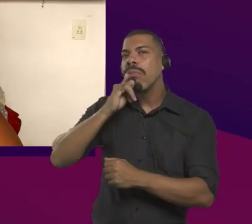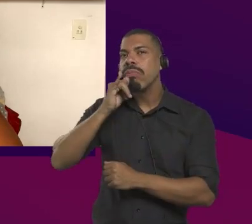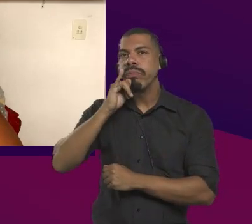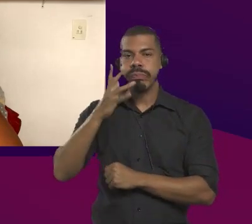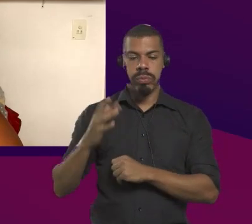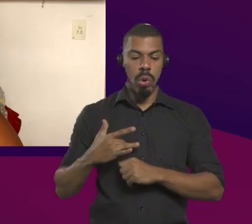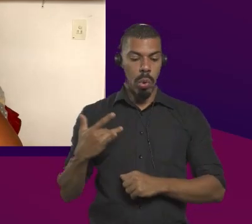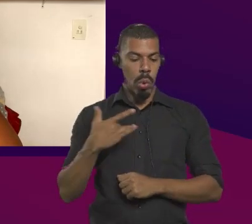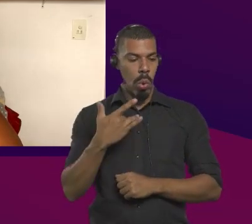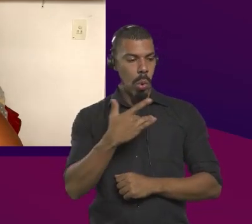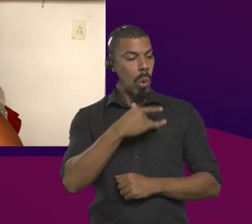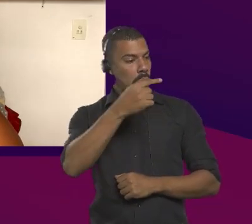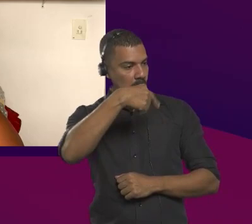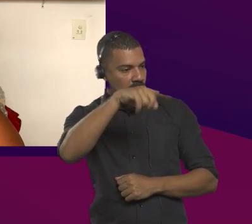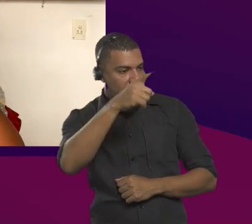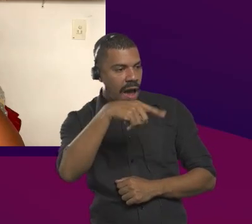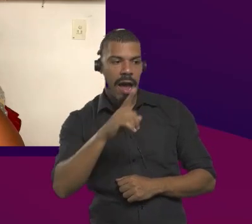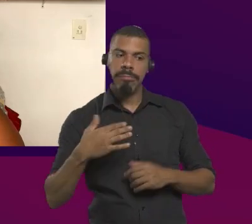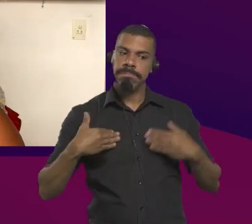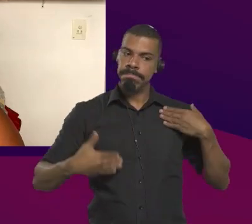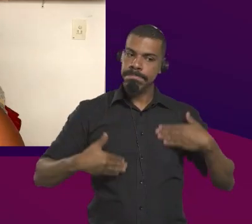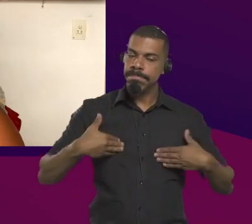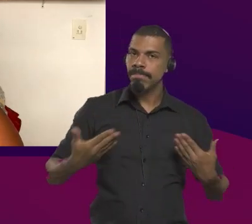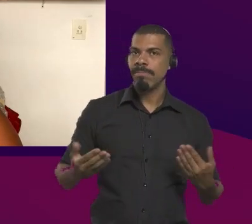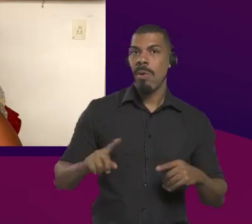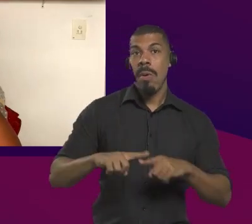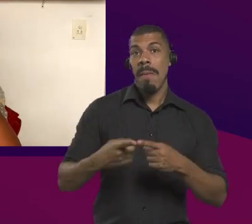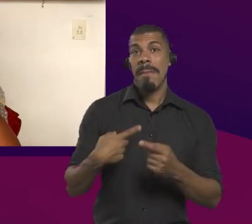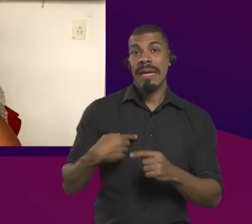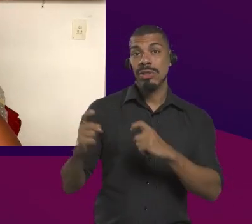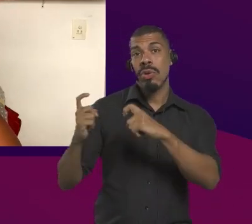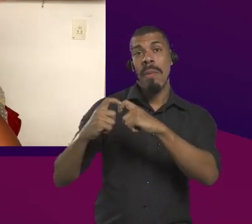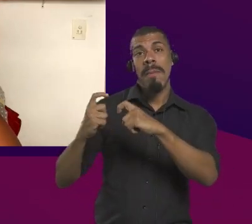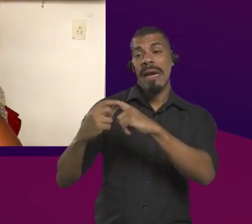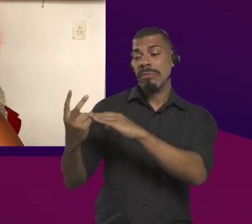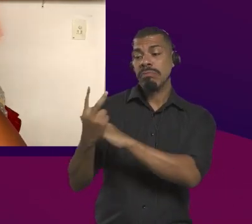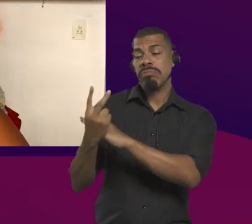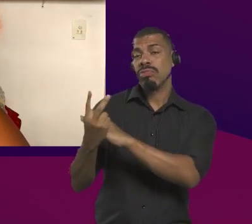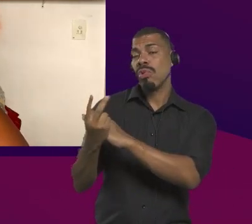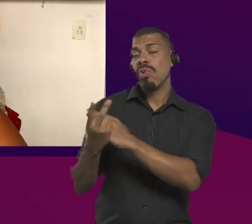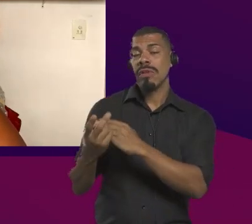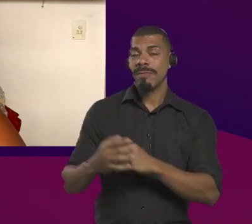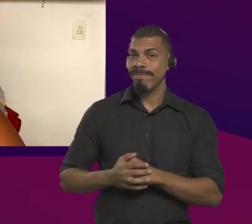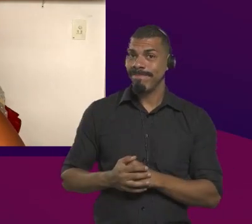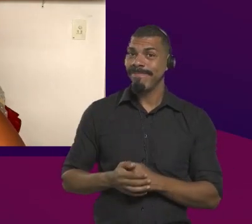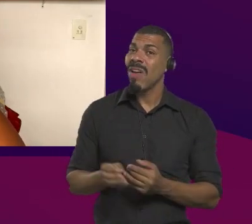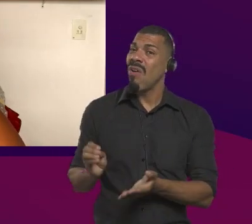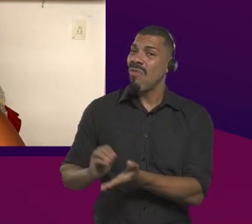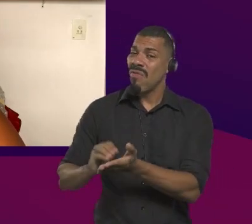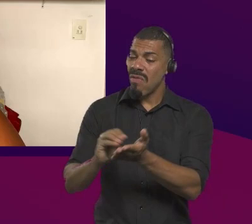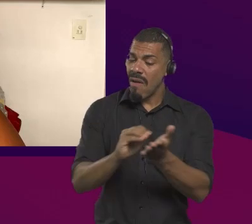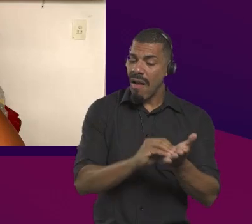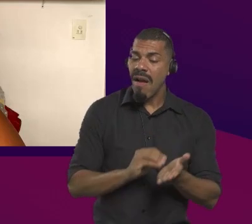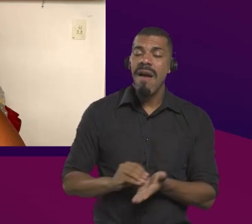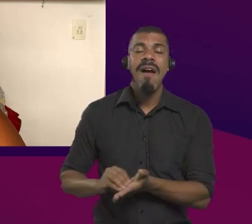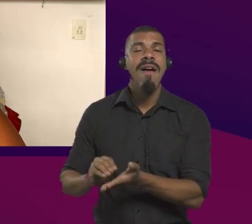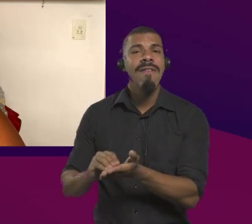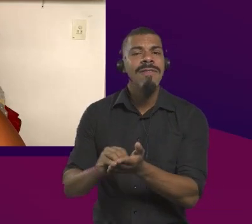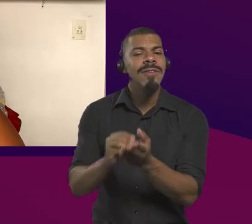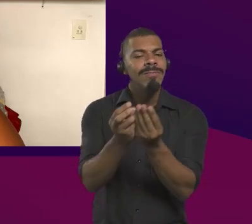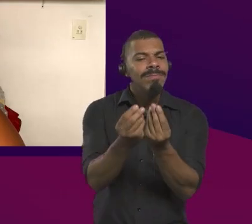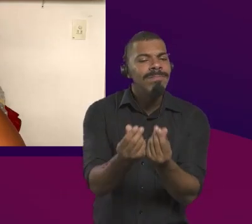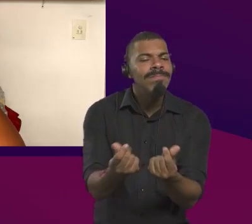saúde. Aí quando vai cuidar da Não saúde, dá. o médico maltrata, não tem maca, né? Então acho que falta isso agora, uma coisa com mais